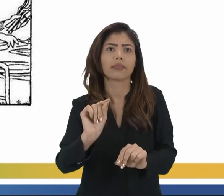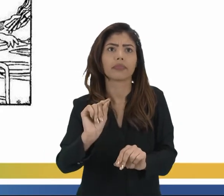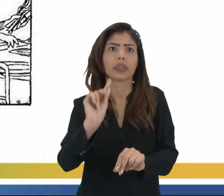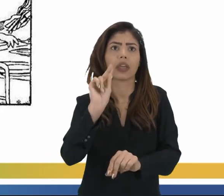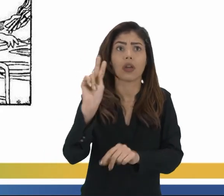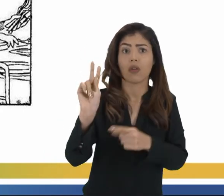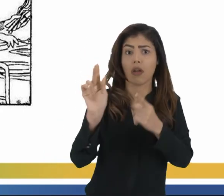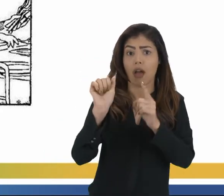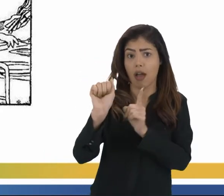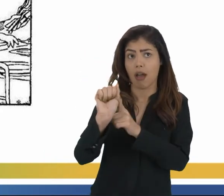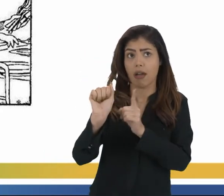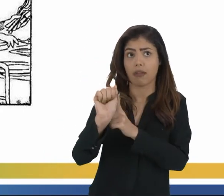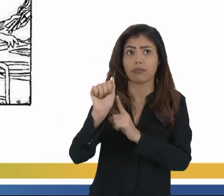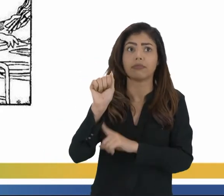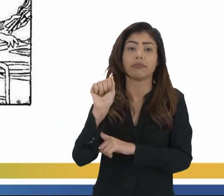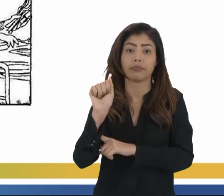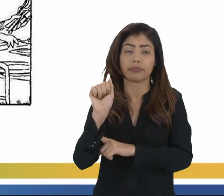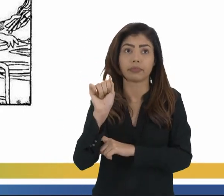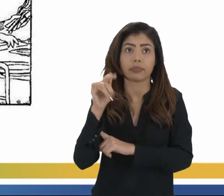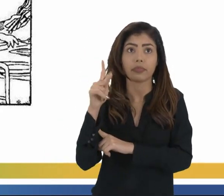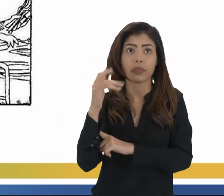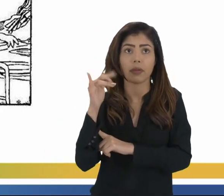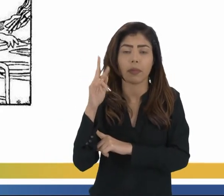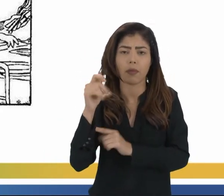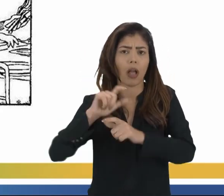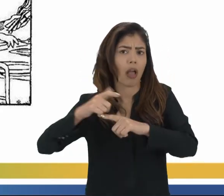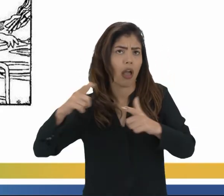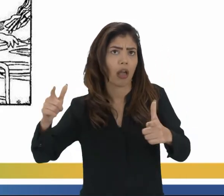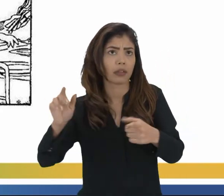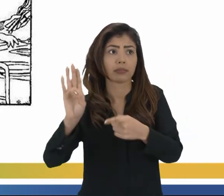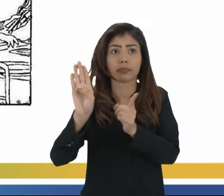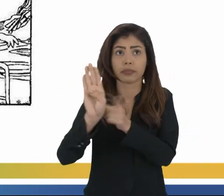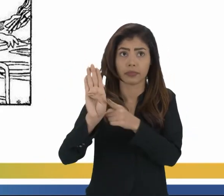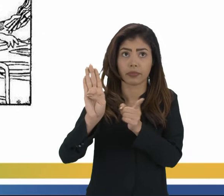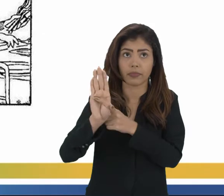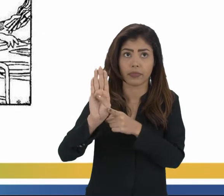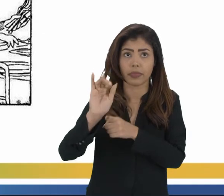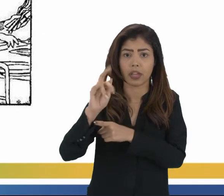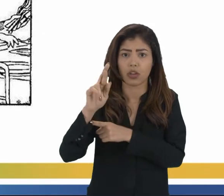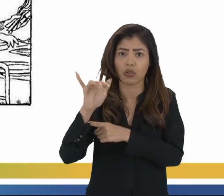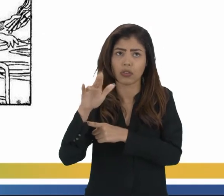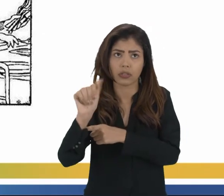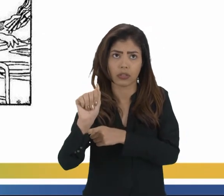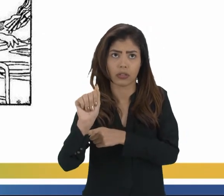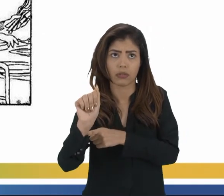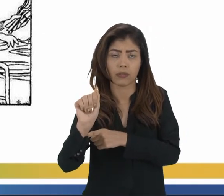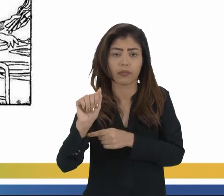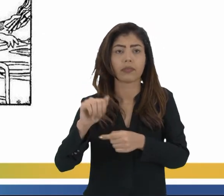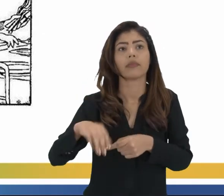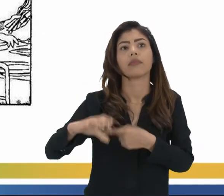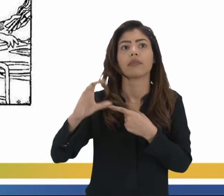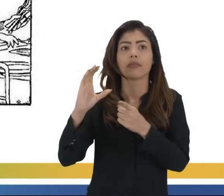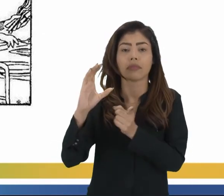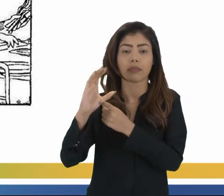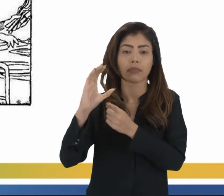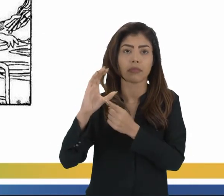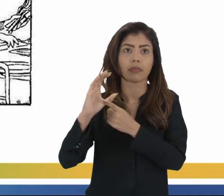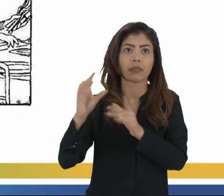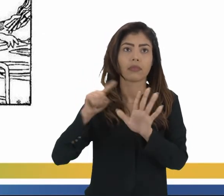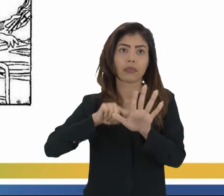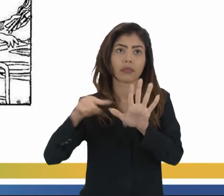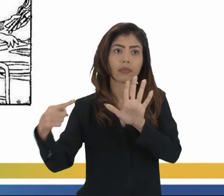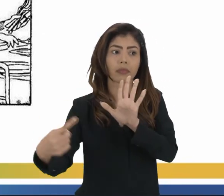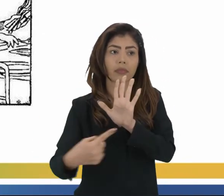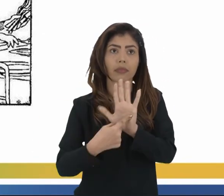uma hipérbole, uma coisa grande, uma grandeza? Seria uma ironia, um duplo sentido? Seria uma